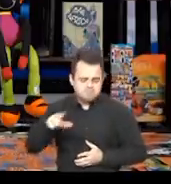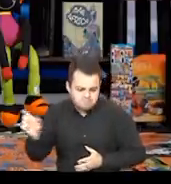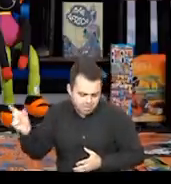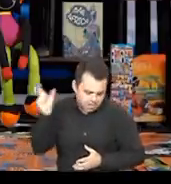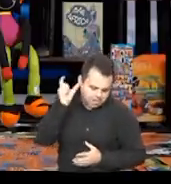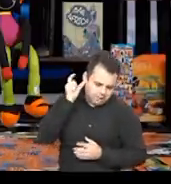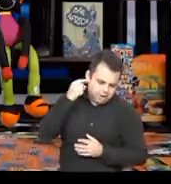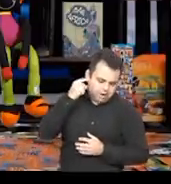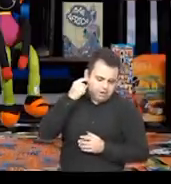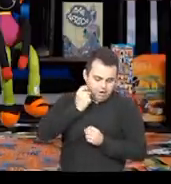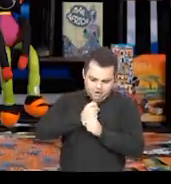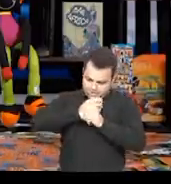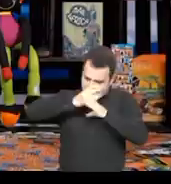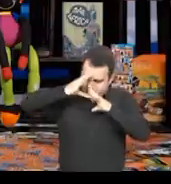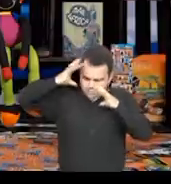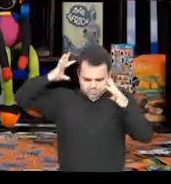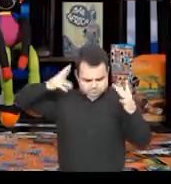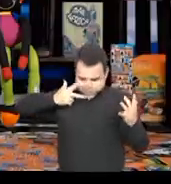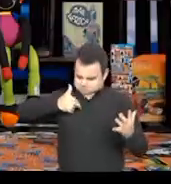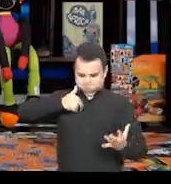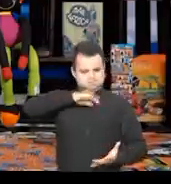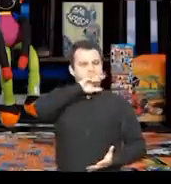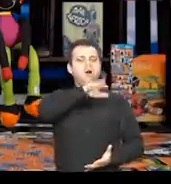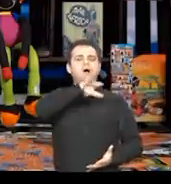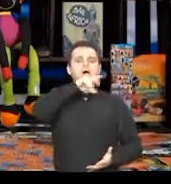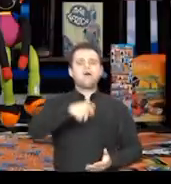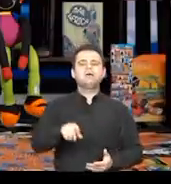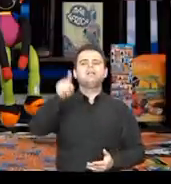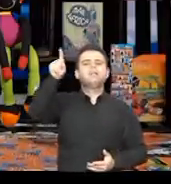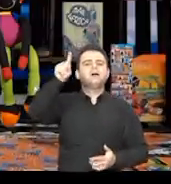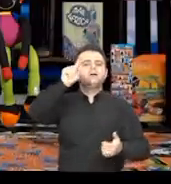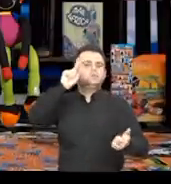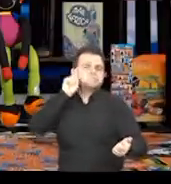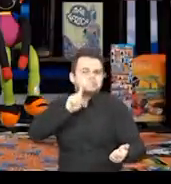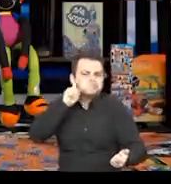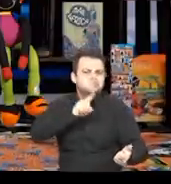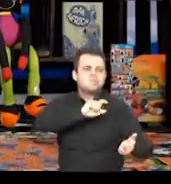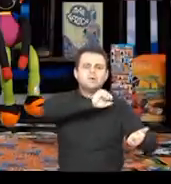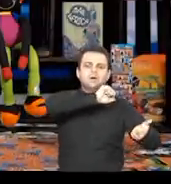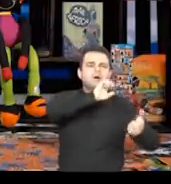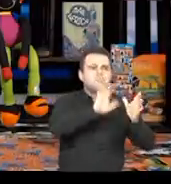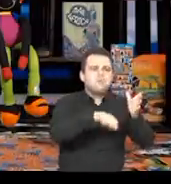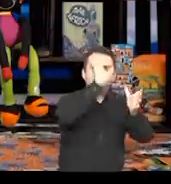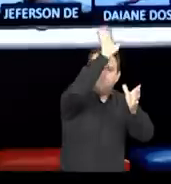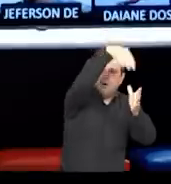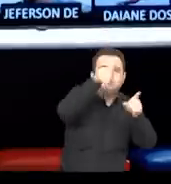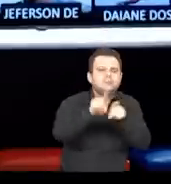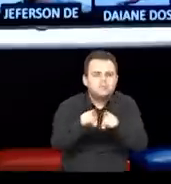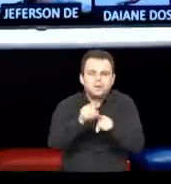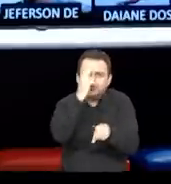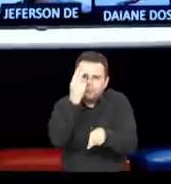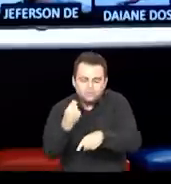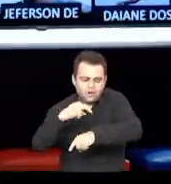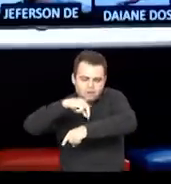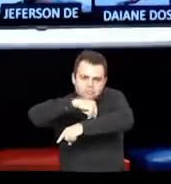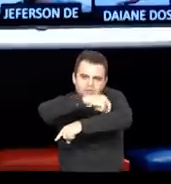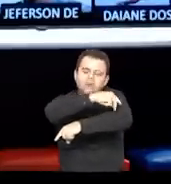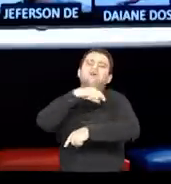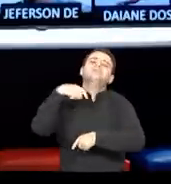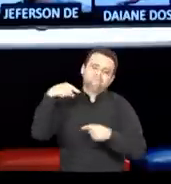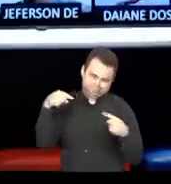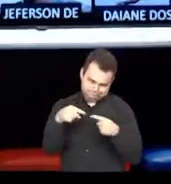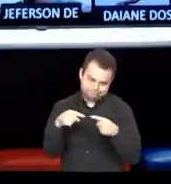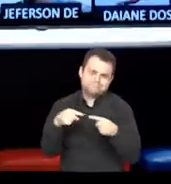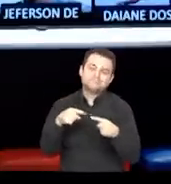que me transforma num dragão. Michael Jordan e Michael Jackson, magia negra. Cafu,